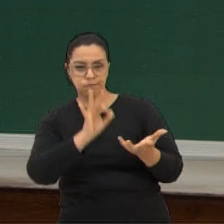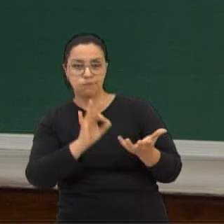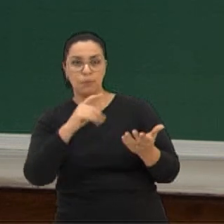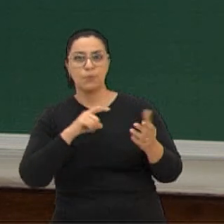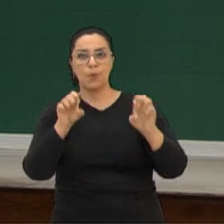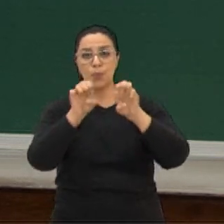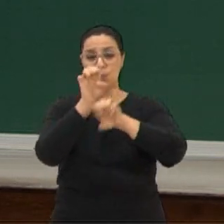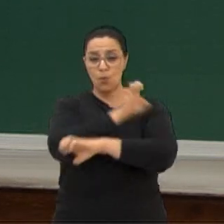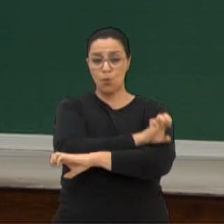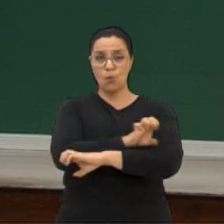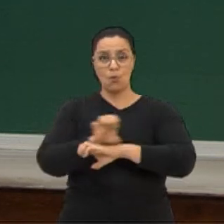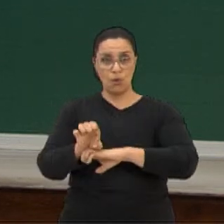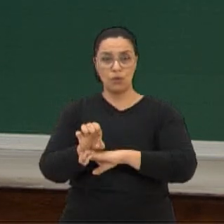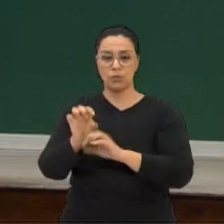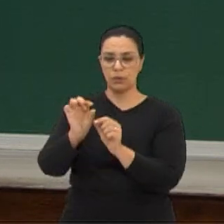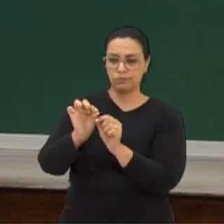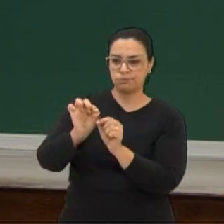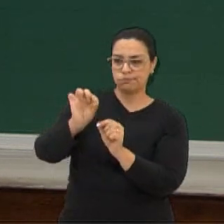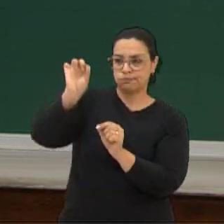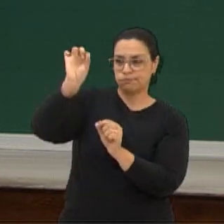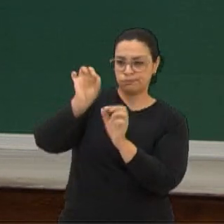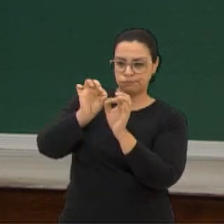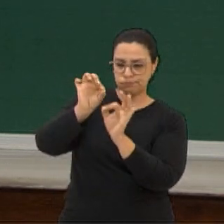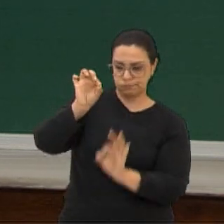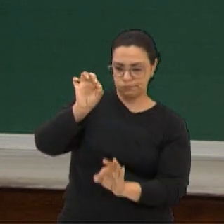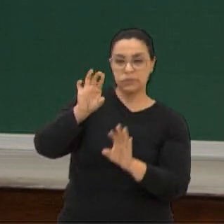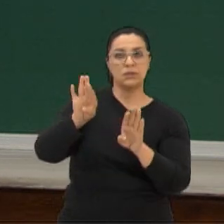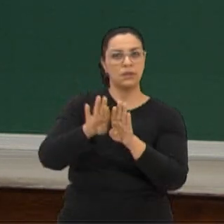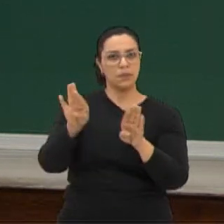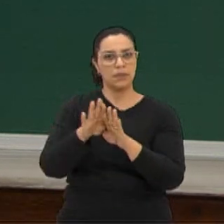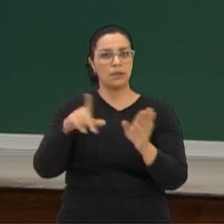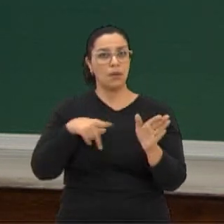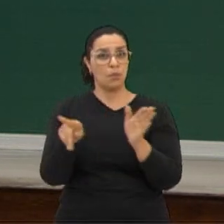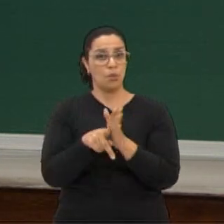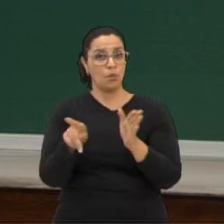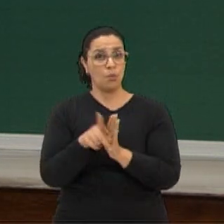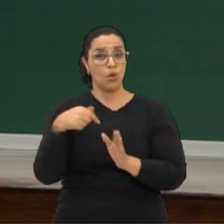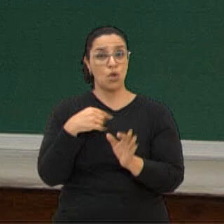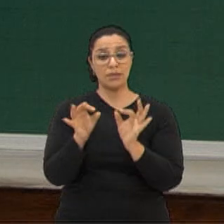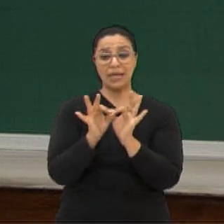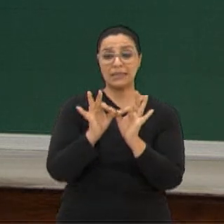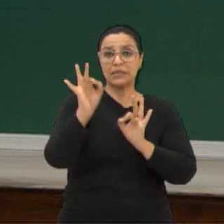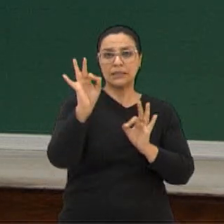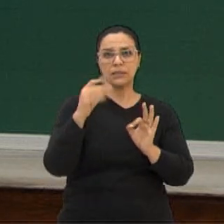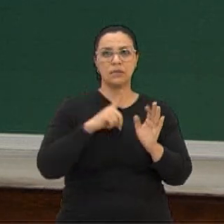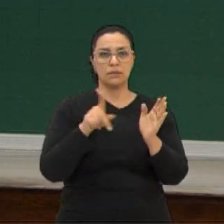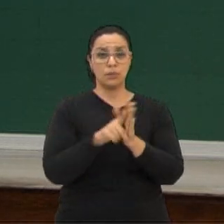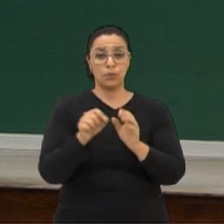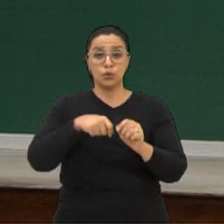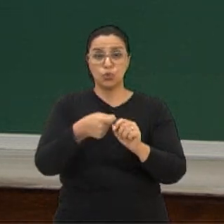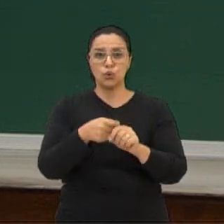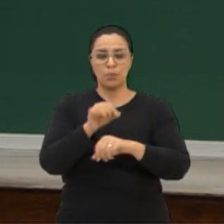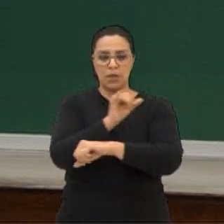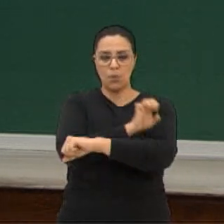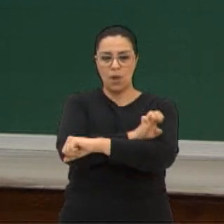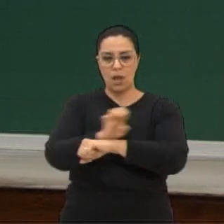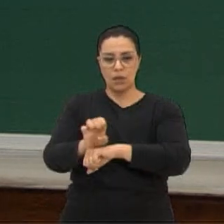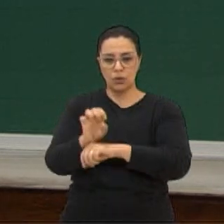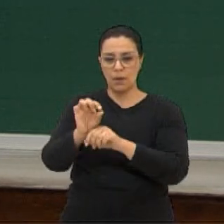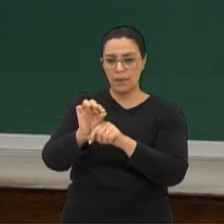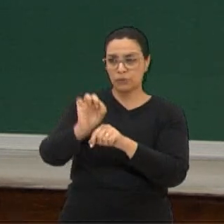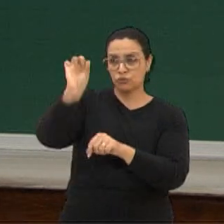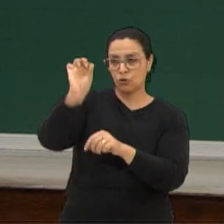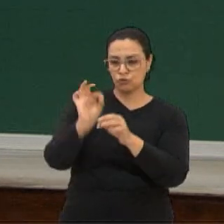linha do Equador. Então, à medida com que a latitude aumenta, à medida com que a distância em relação à linha do Equador